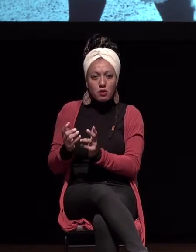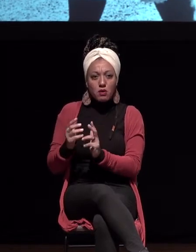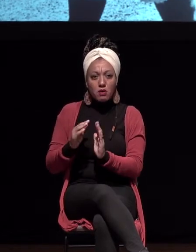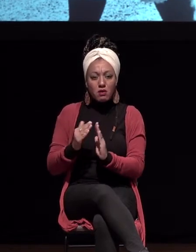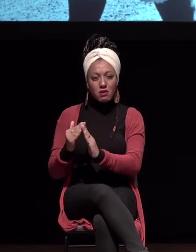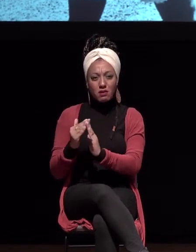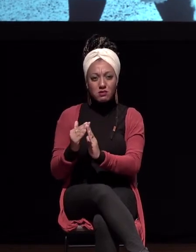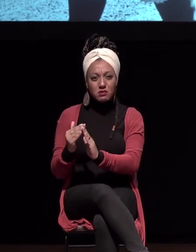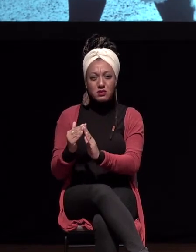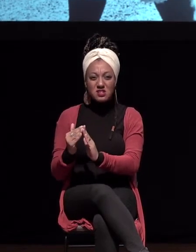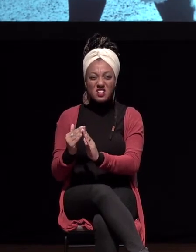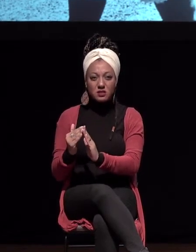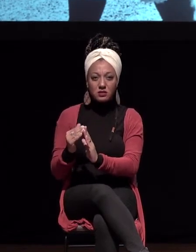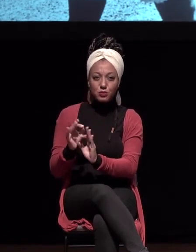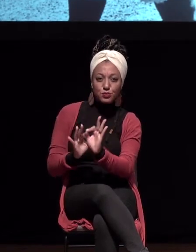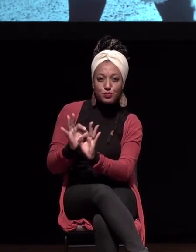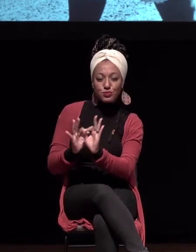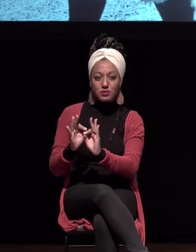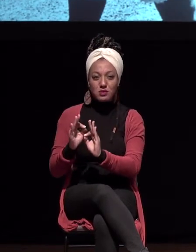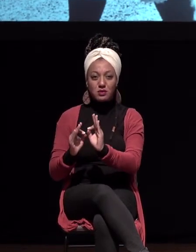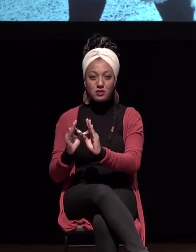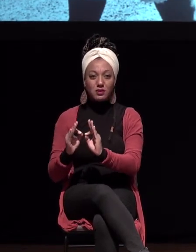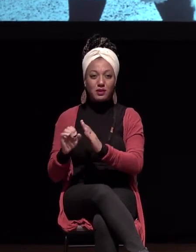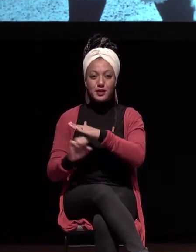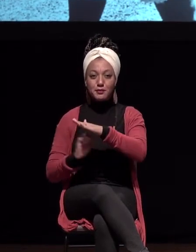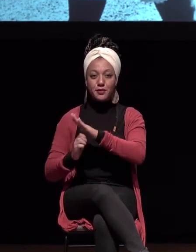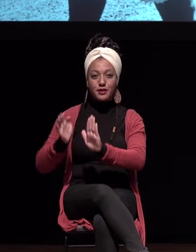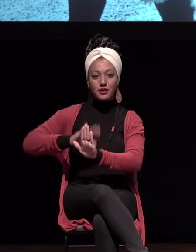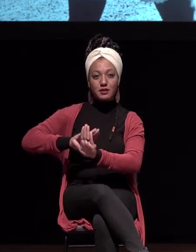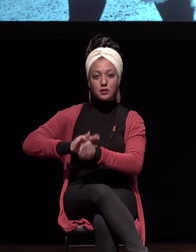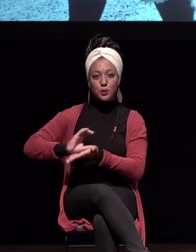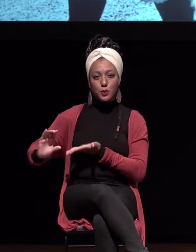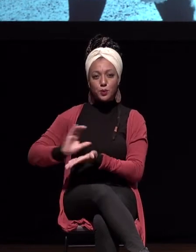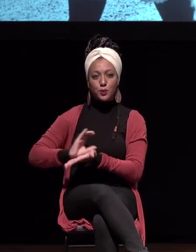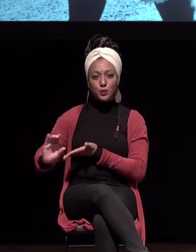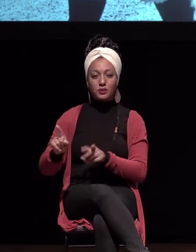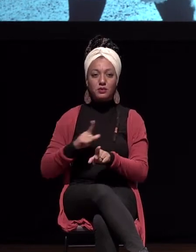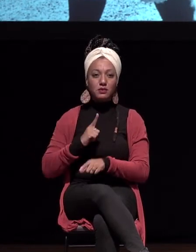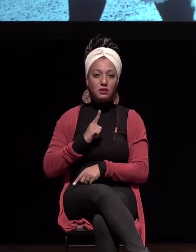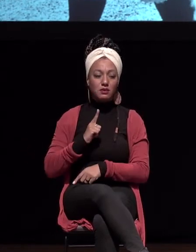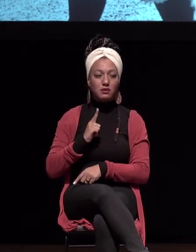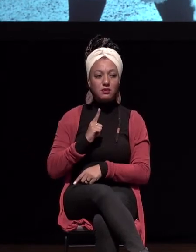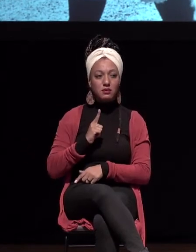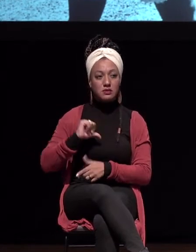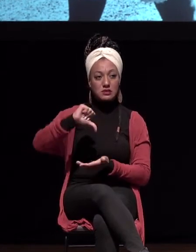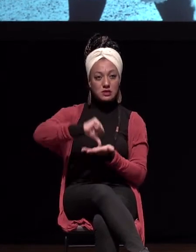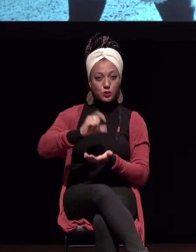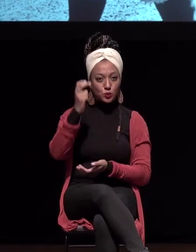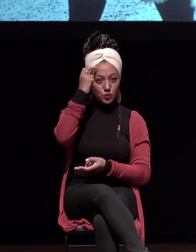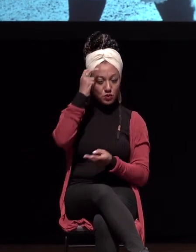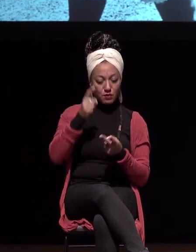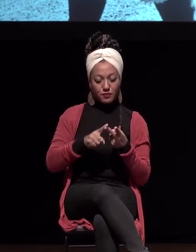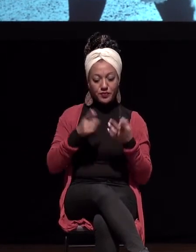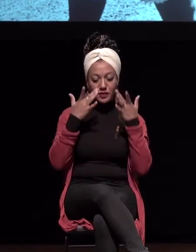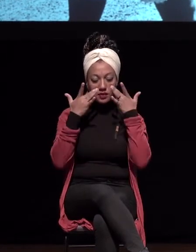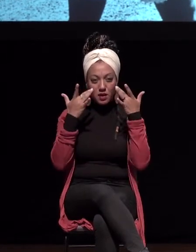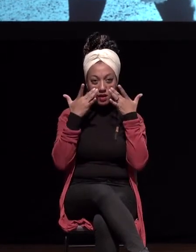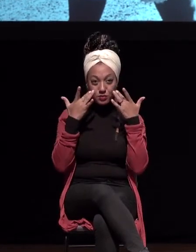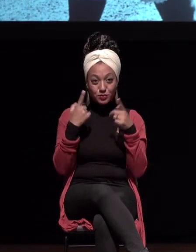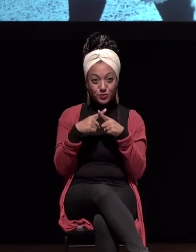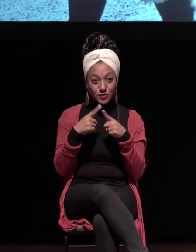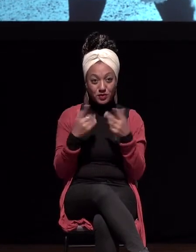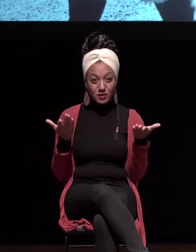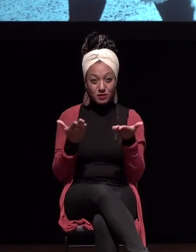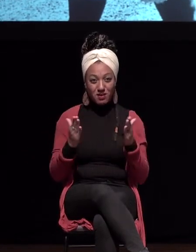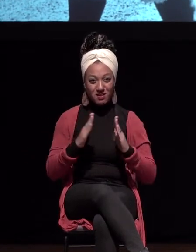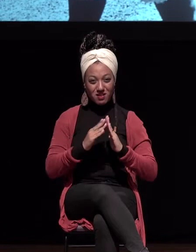revitalizados por essas grandes empresas. Então, temos agora centros culturais, temos teatros, casarões que servem